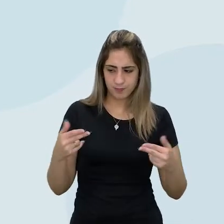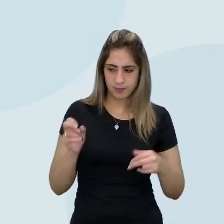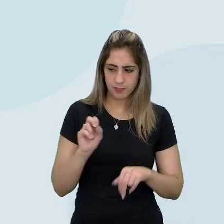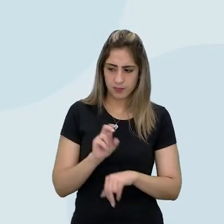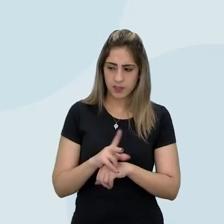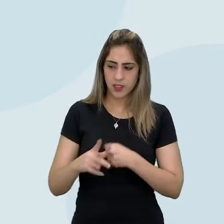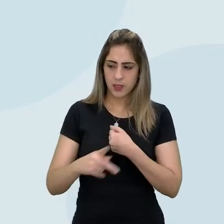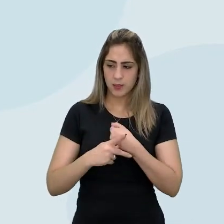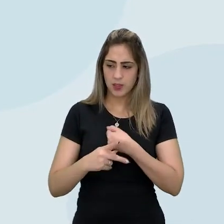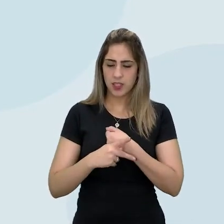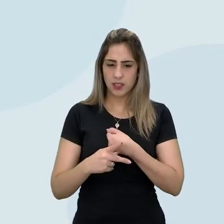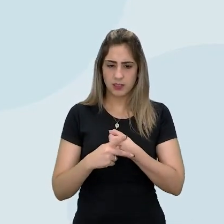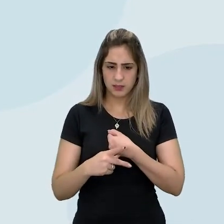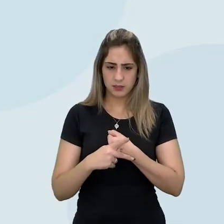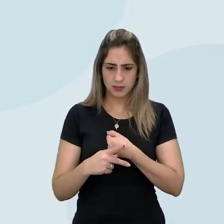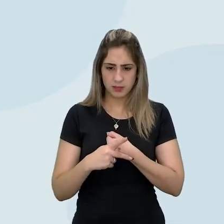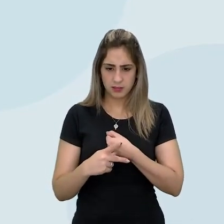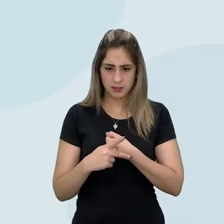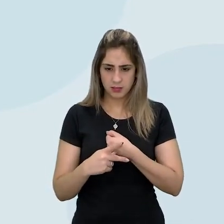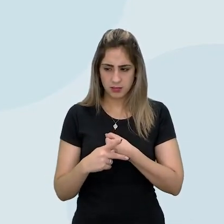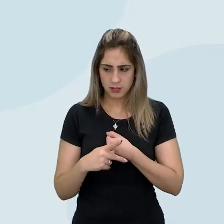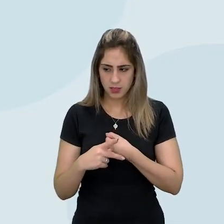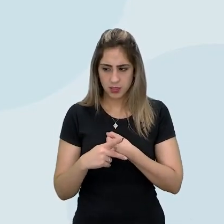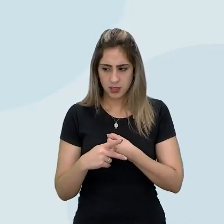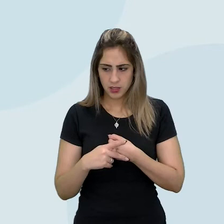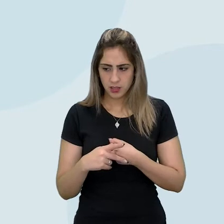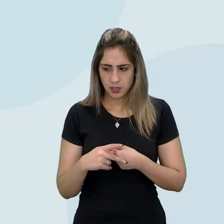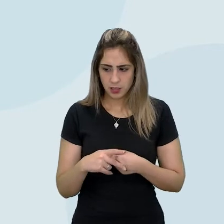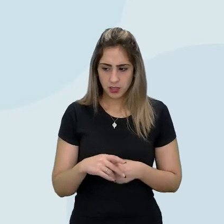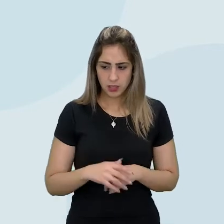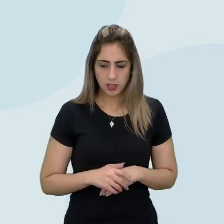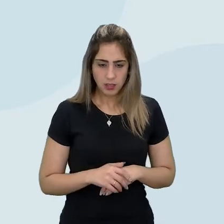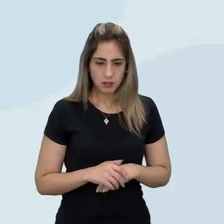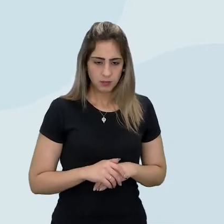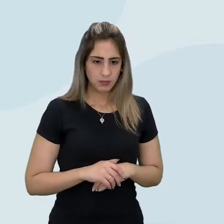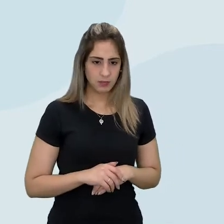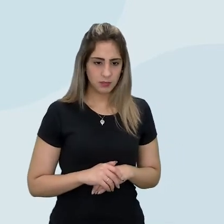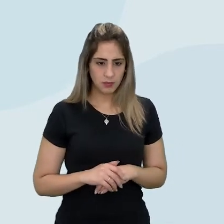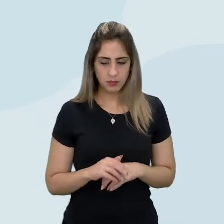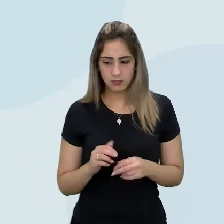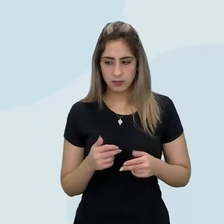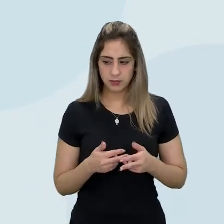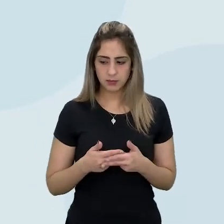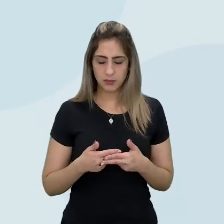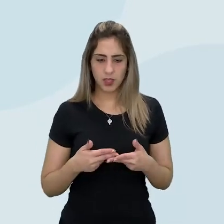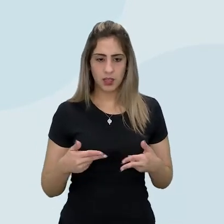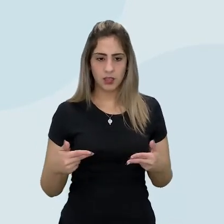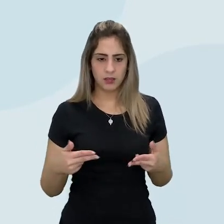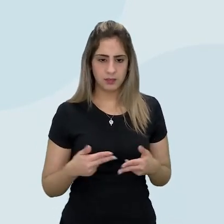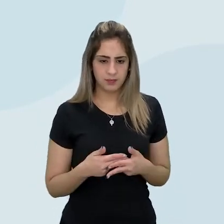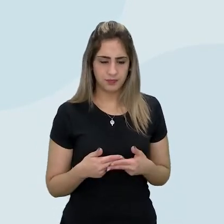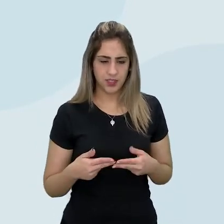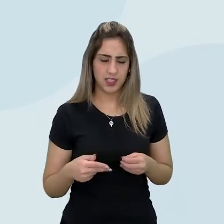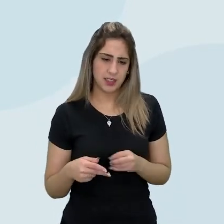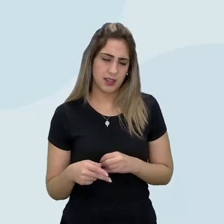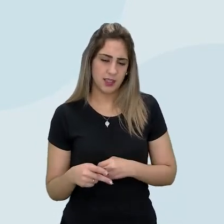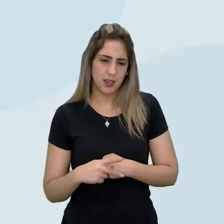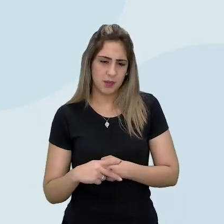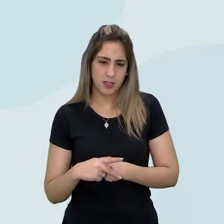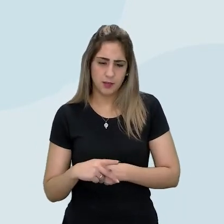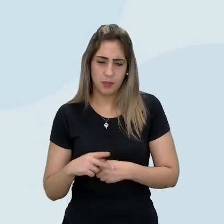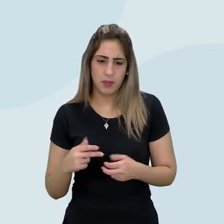atividade fúngica e inseticida. E aí, quando essas leveduras, a Saccharomyces,